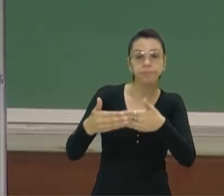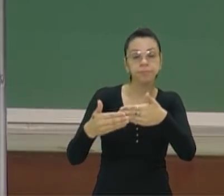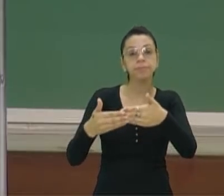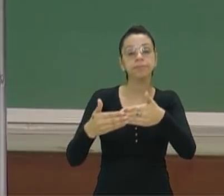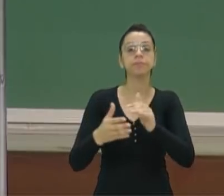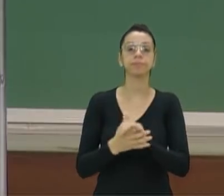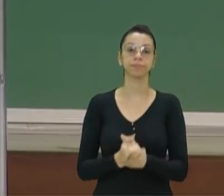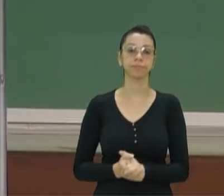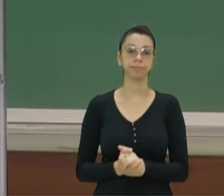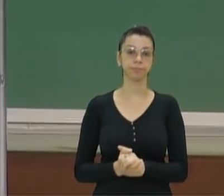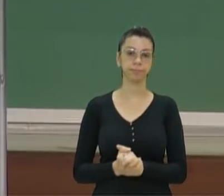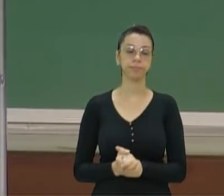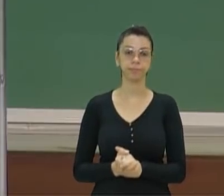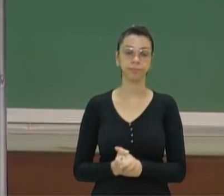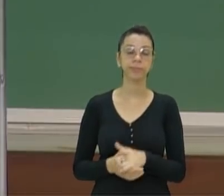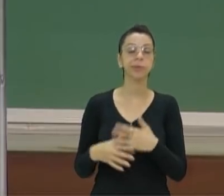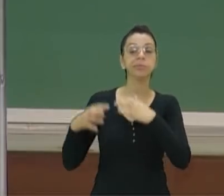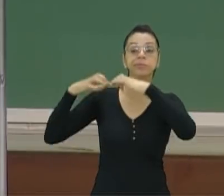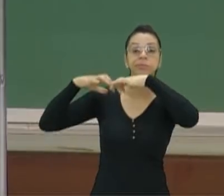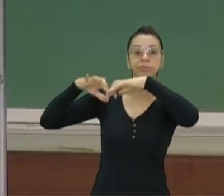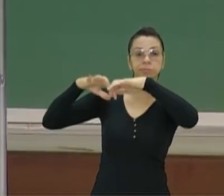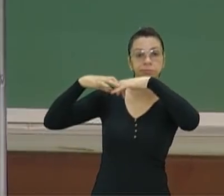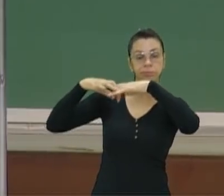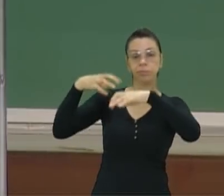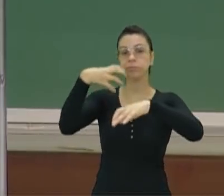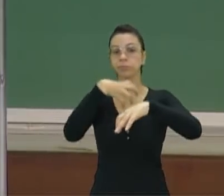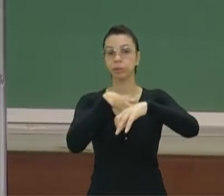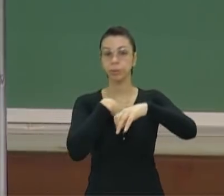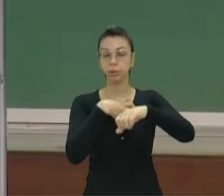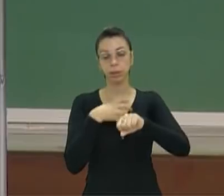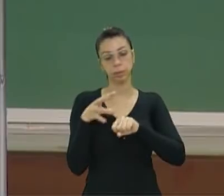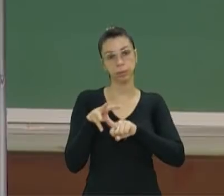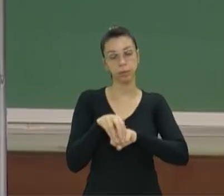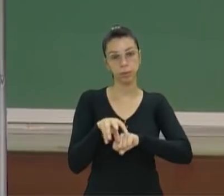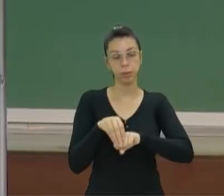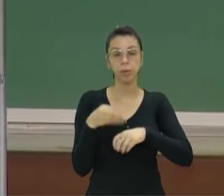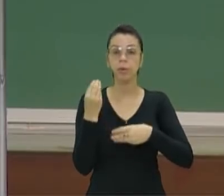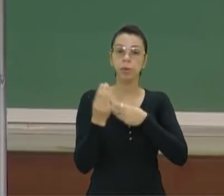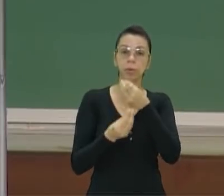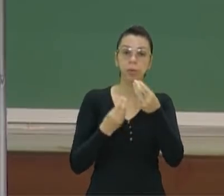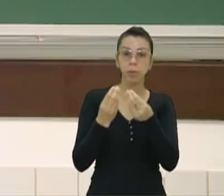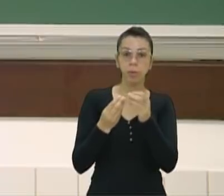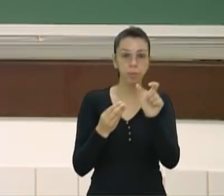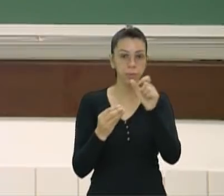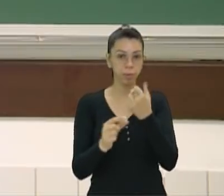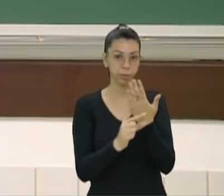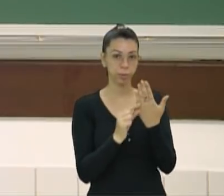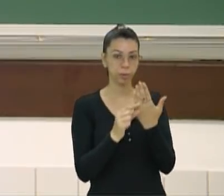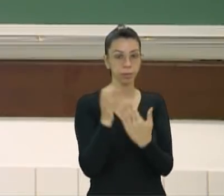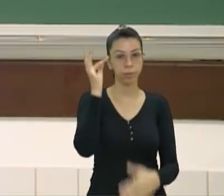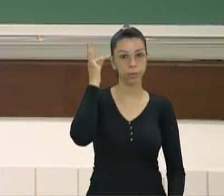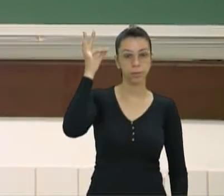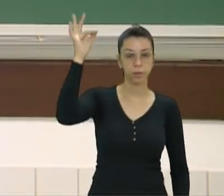que é justamente pensar as formas de conhecimento, como os filósofos ao decorrer da história